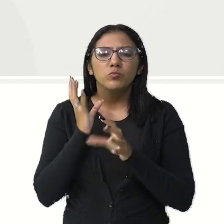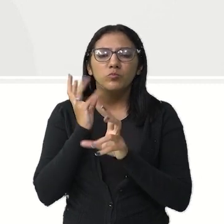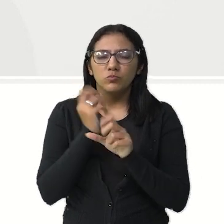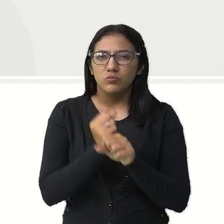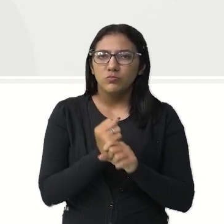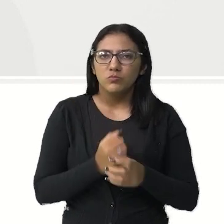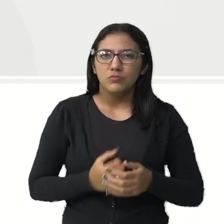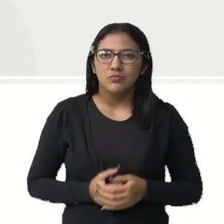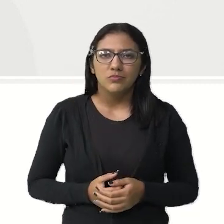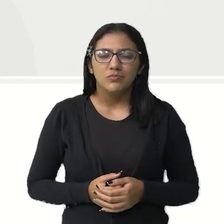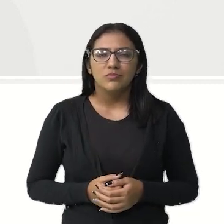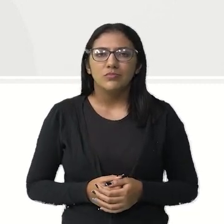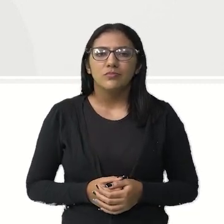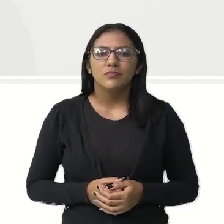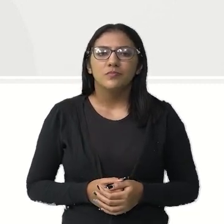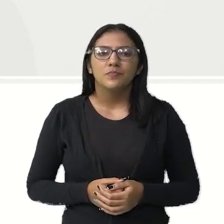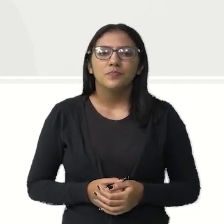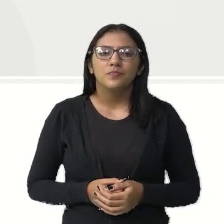problema.